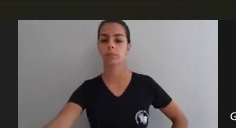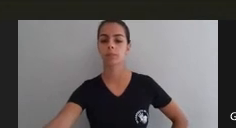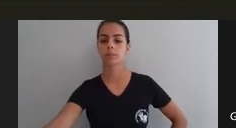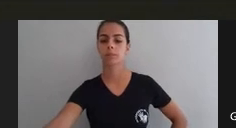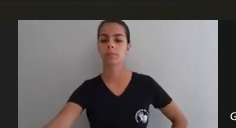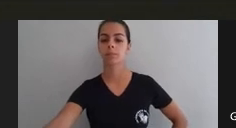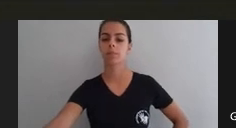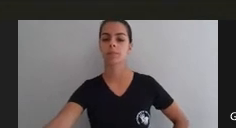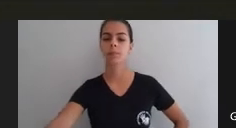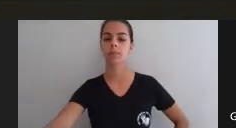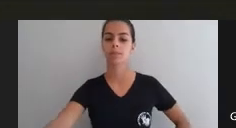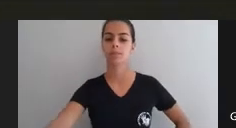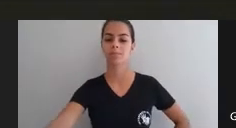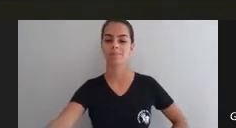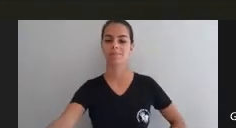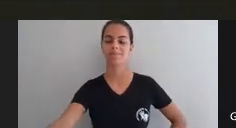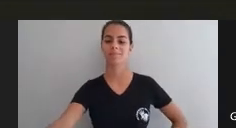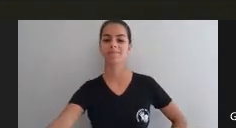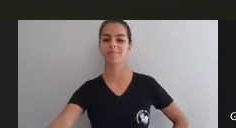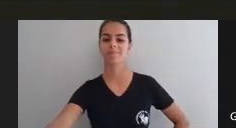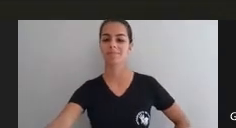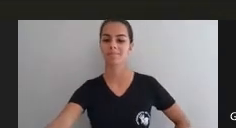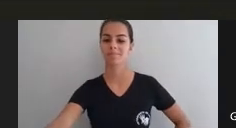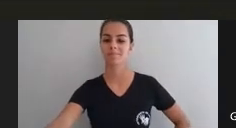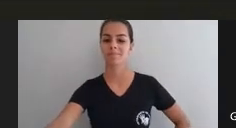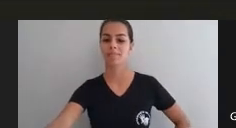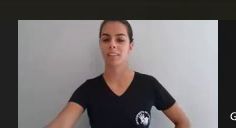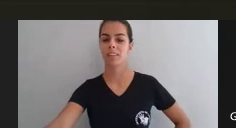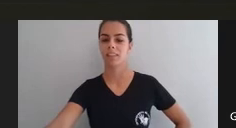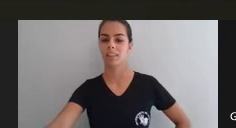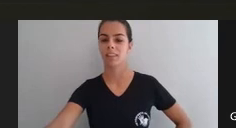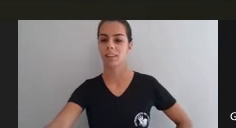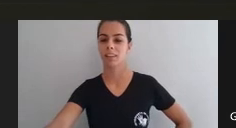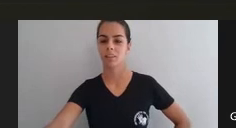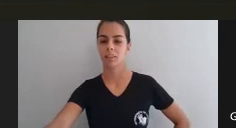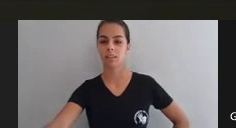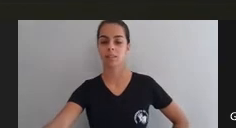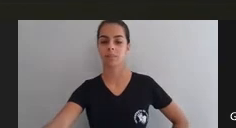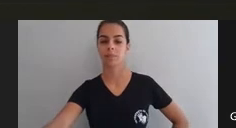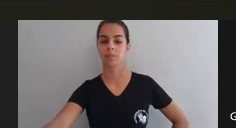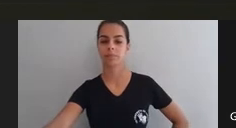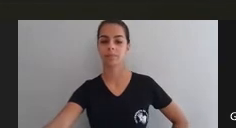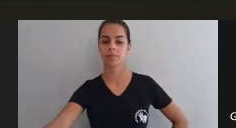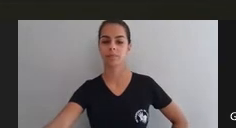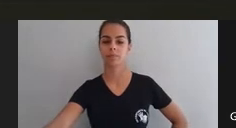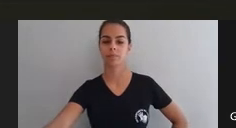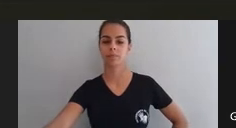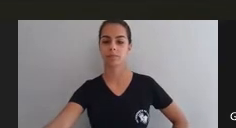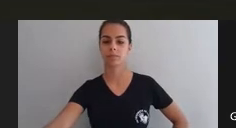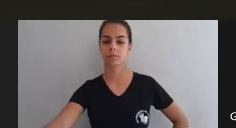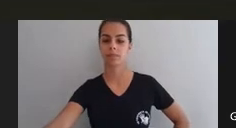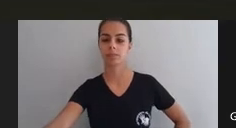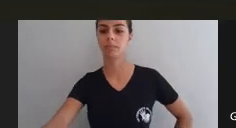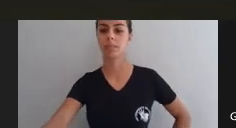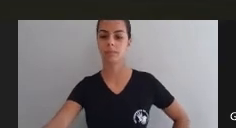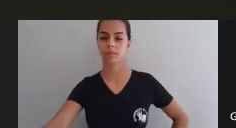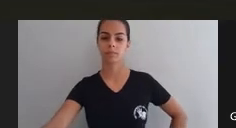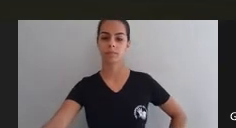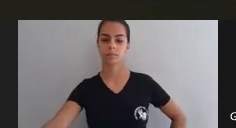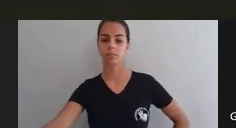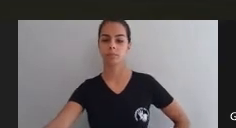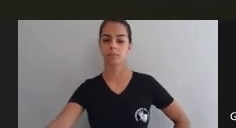Ah, desculpa. Apareceu, gente? Tá todo mundo vendo? Agora sim. Tava dando para ver. Ah,